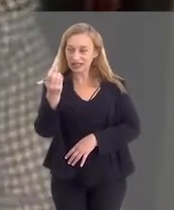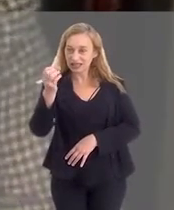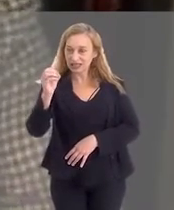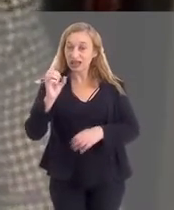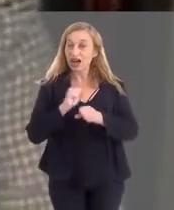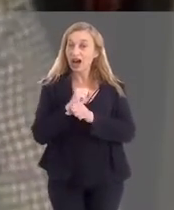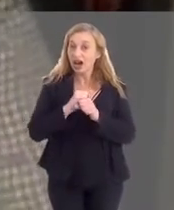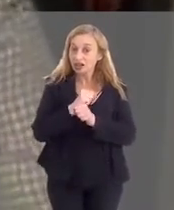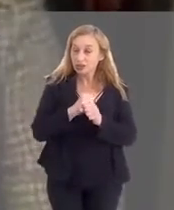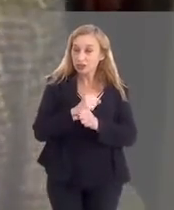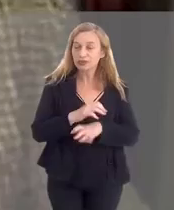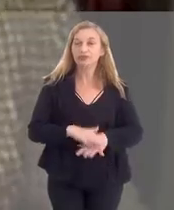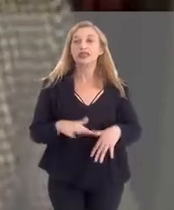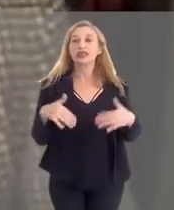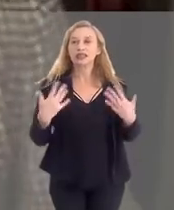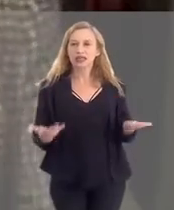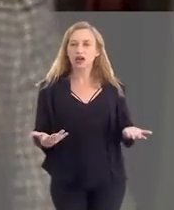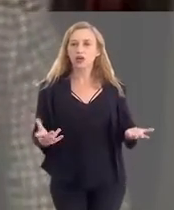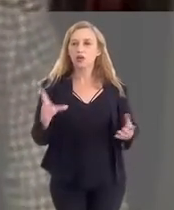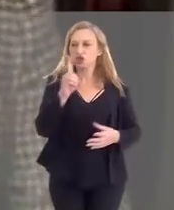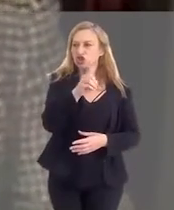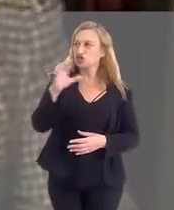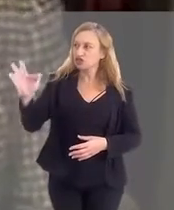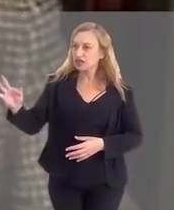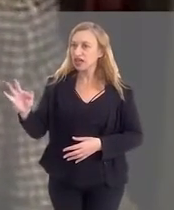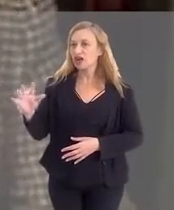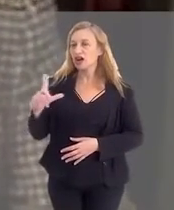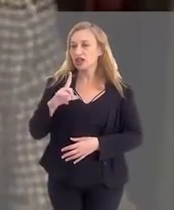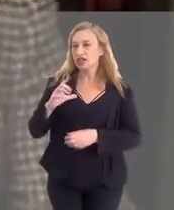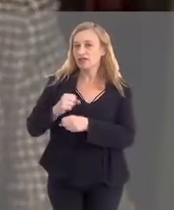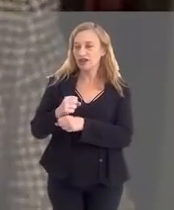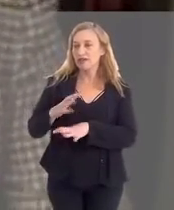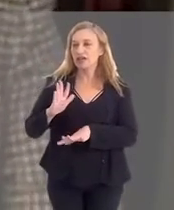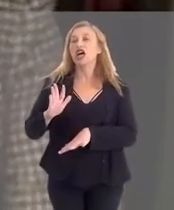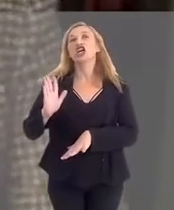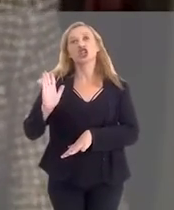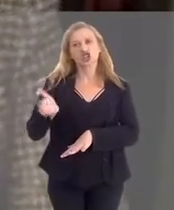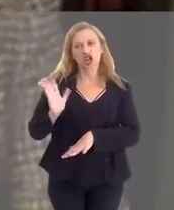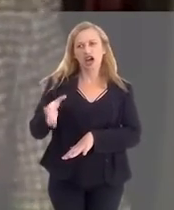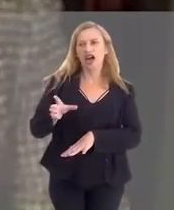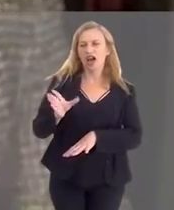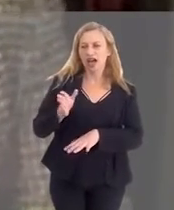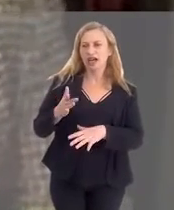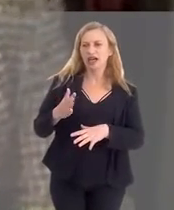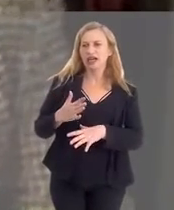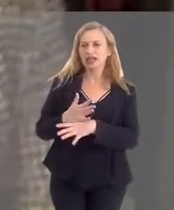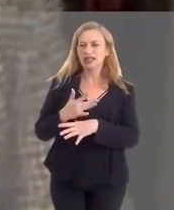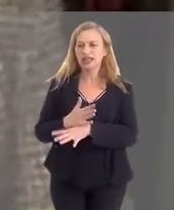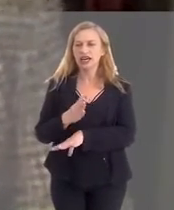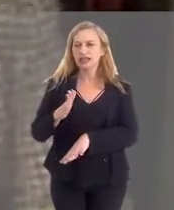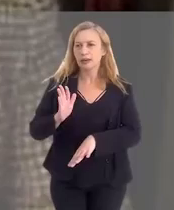tem 60 e poucos anos, então... Já existia, já estava lá. Ela já estava lá,